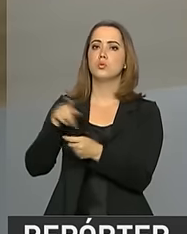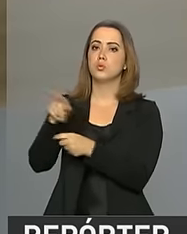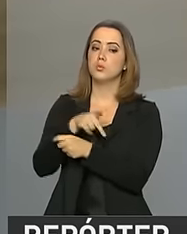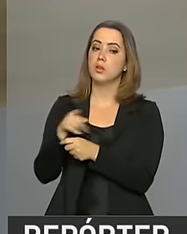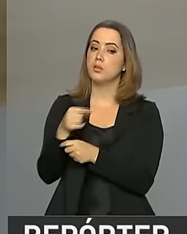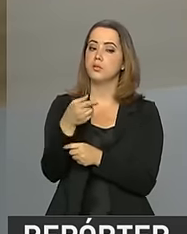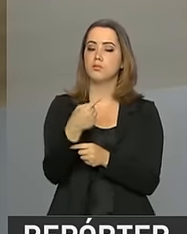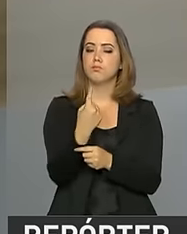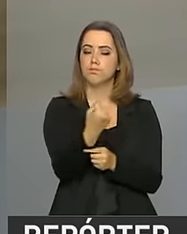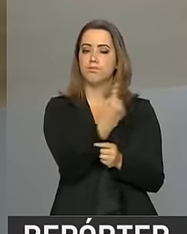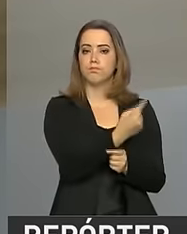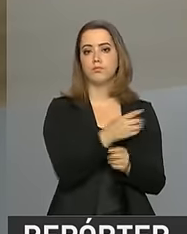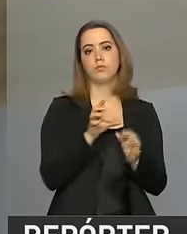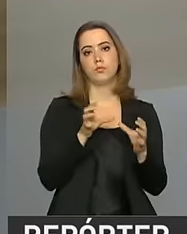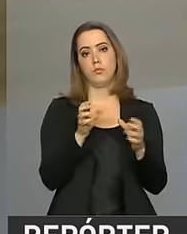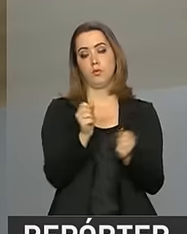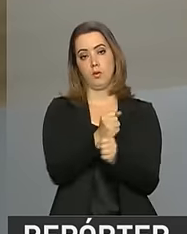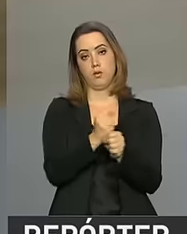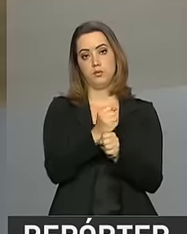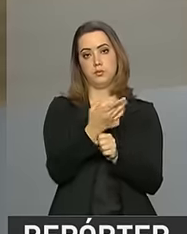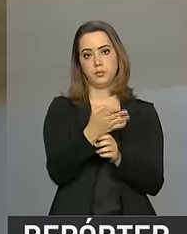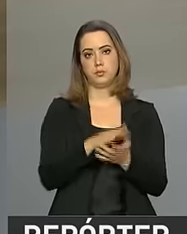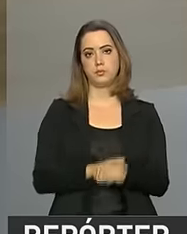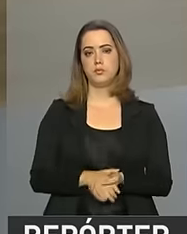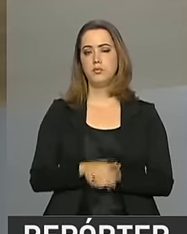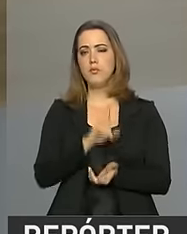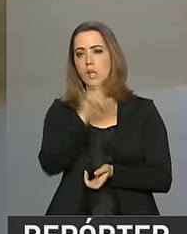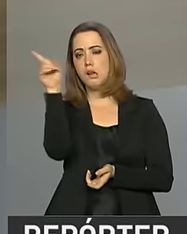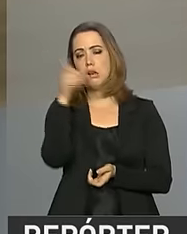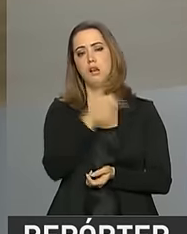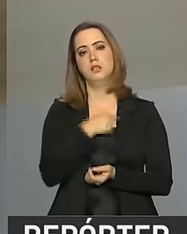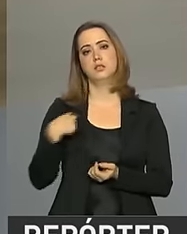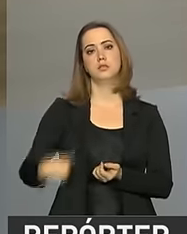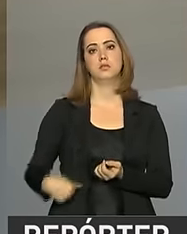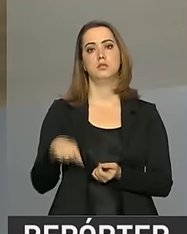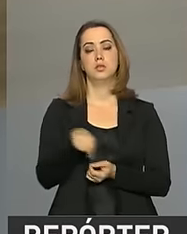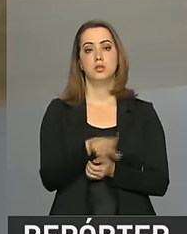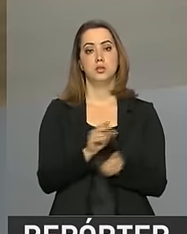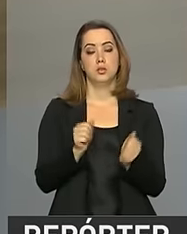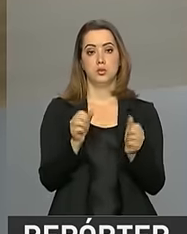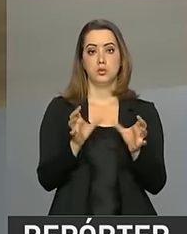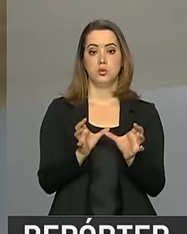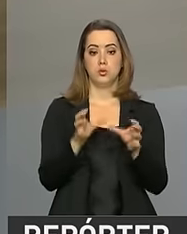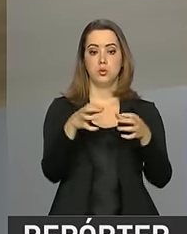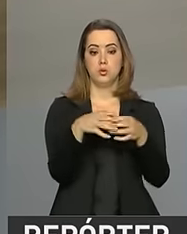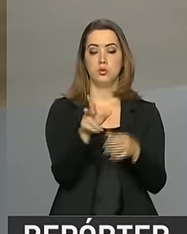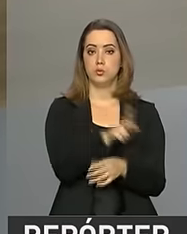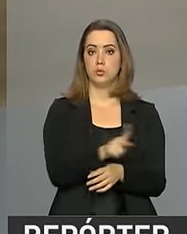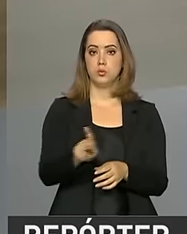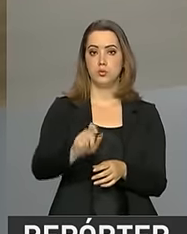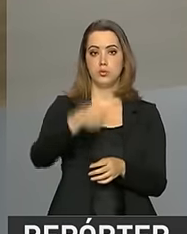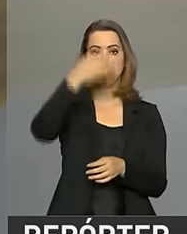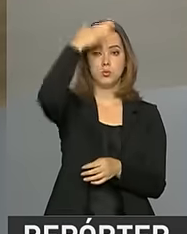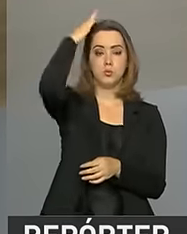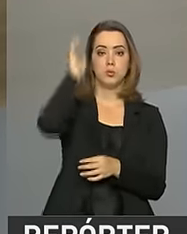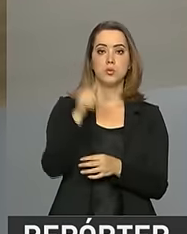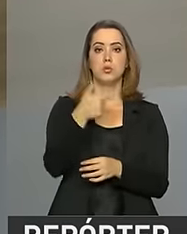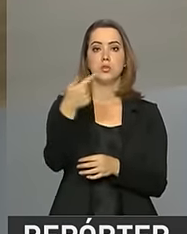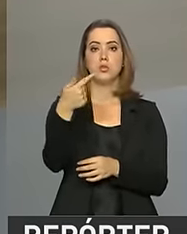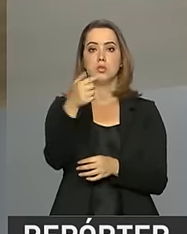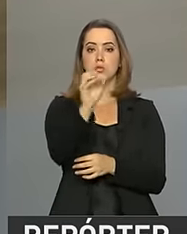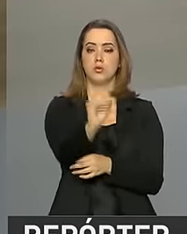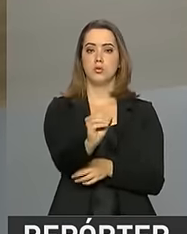um desses anos. Ainda na China, na comitiva do presidente Michel Temer, durante a reunião de cúpula do G20 no